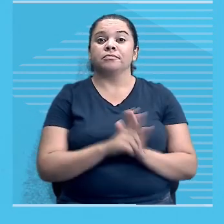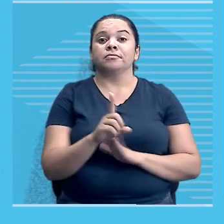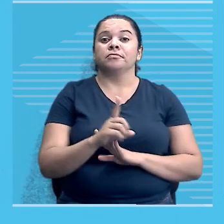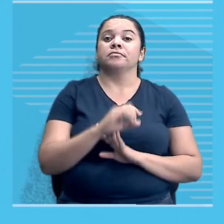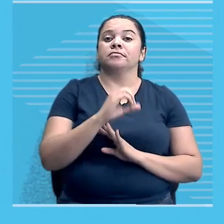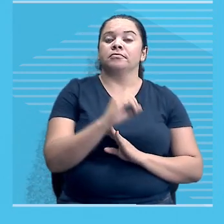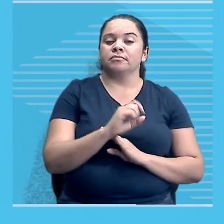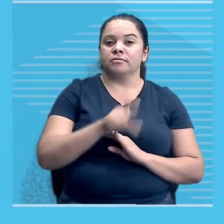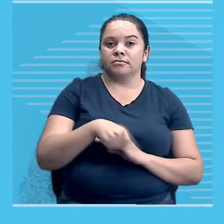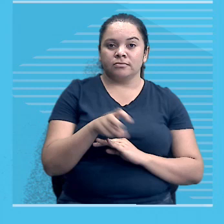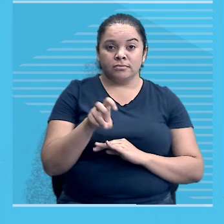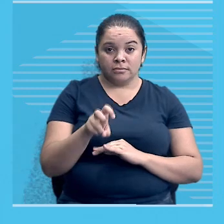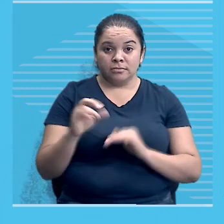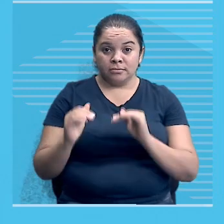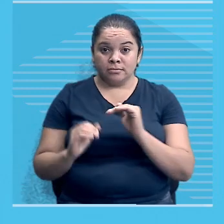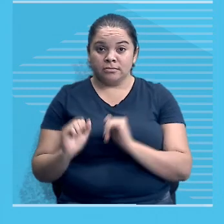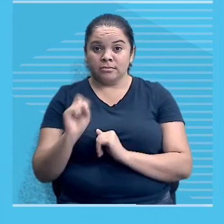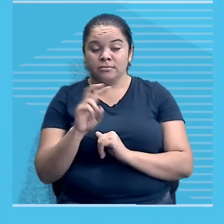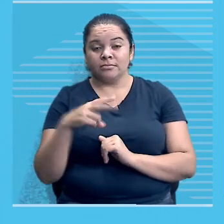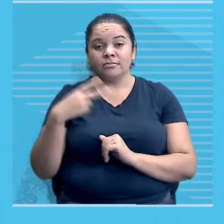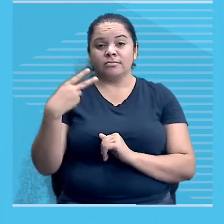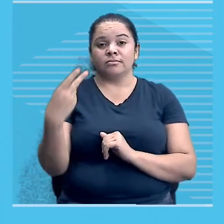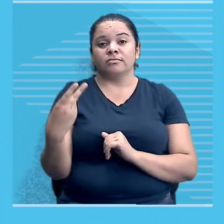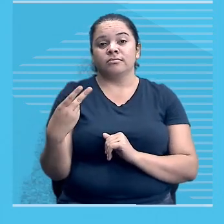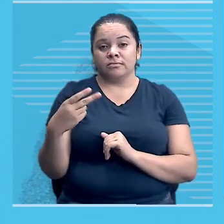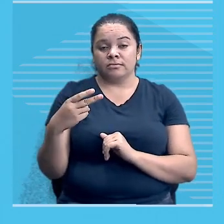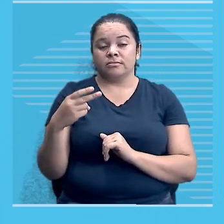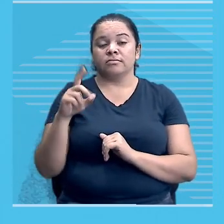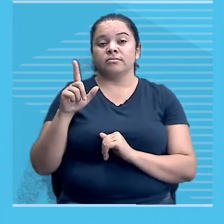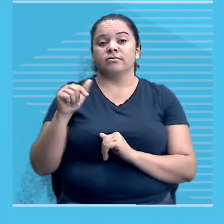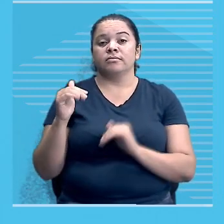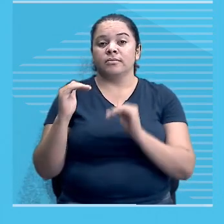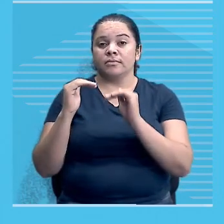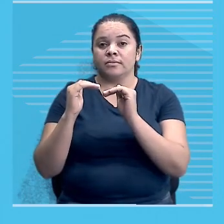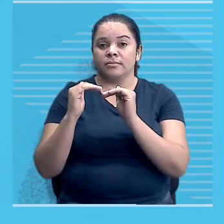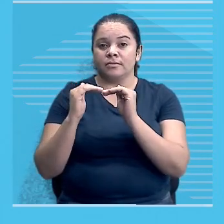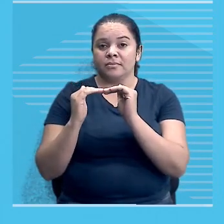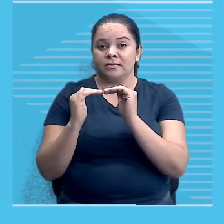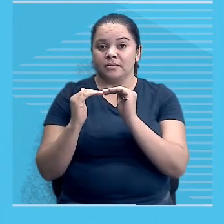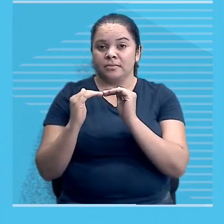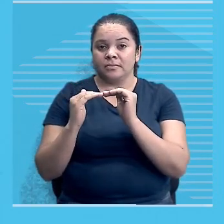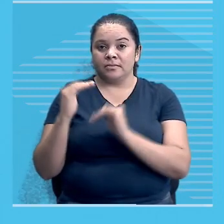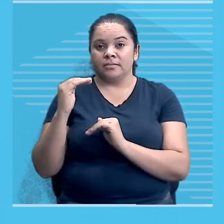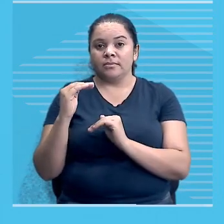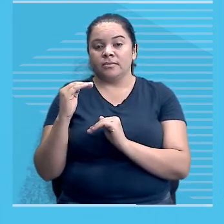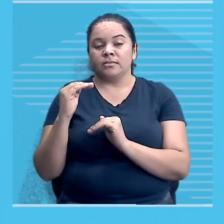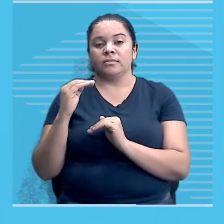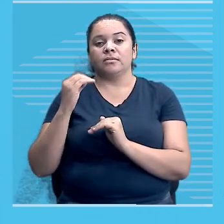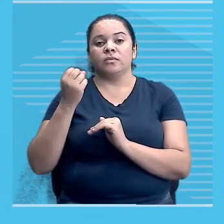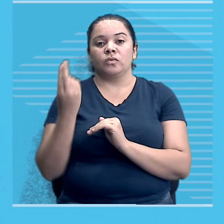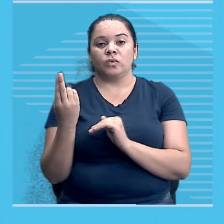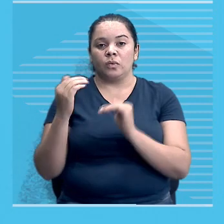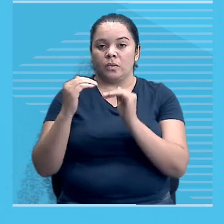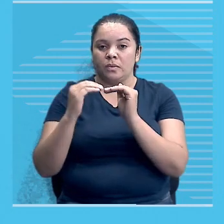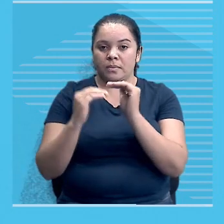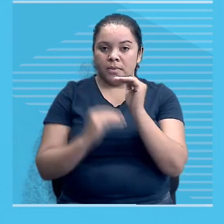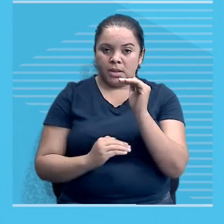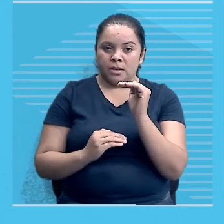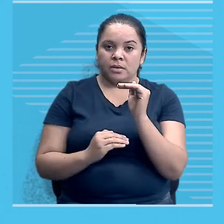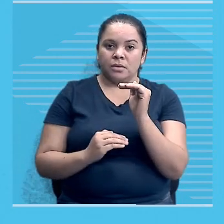quadrado vocês acham que isso é maior que 0,5 ou menor do que